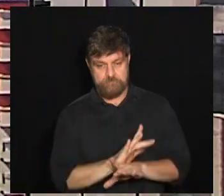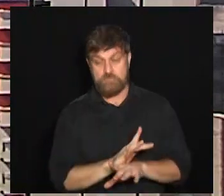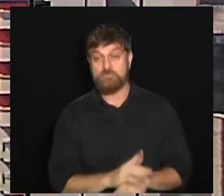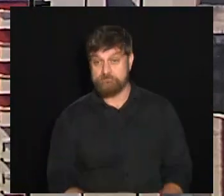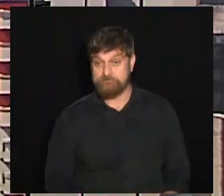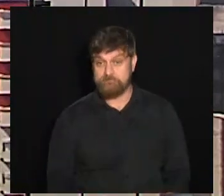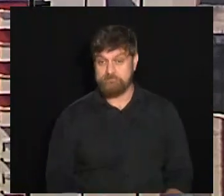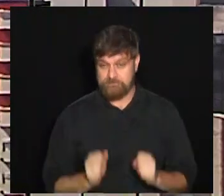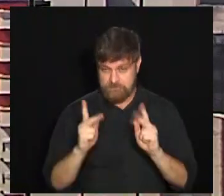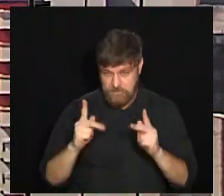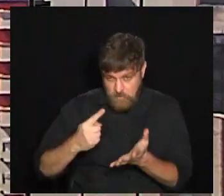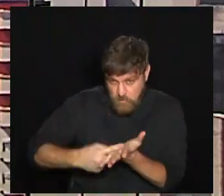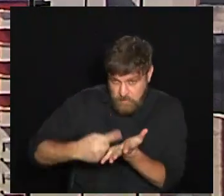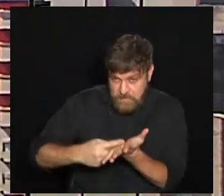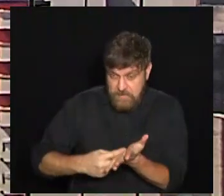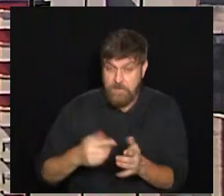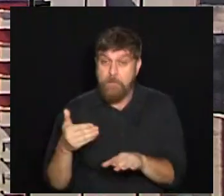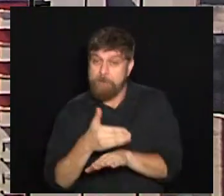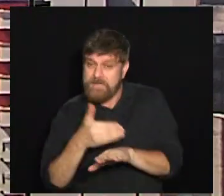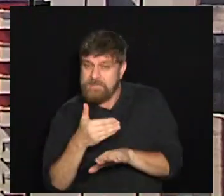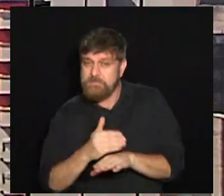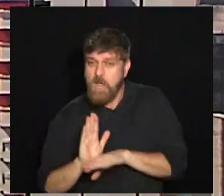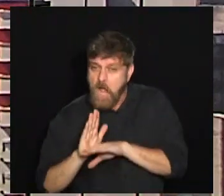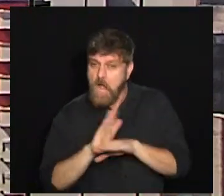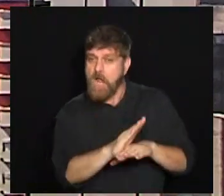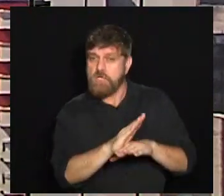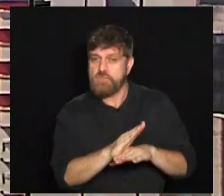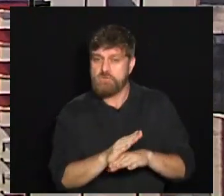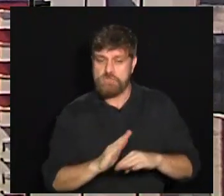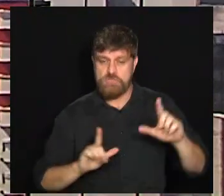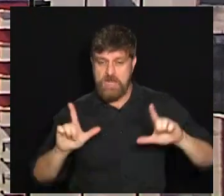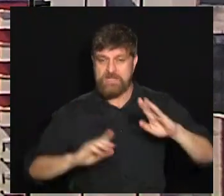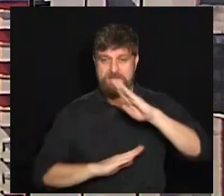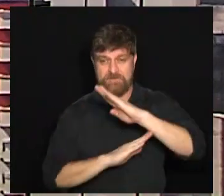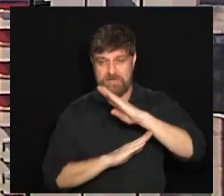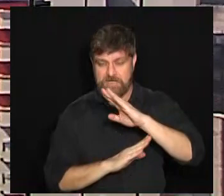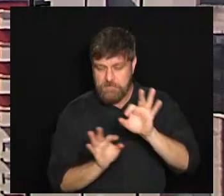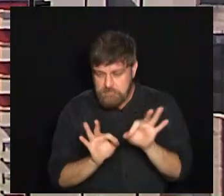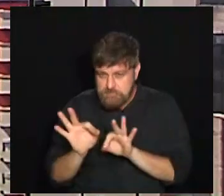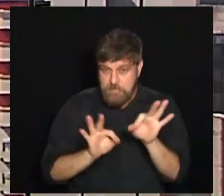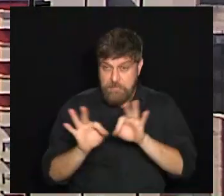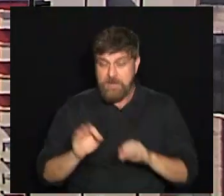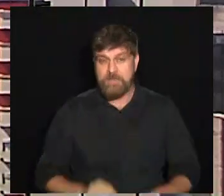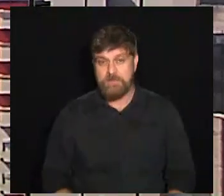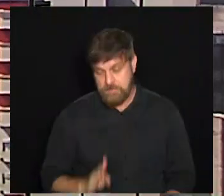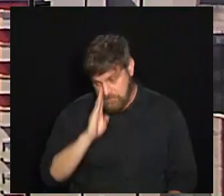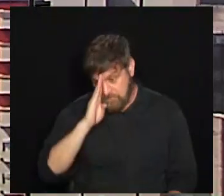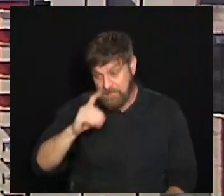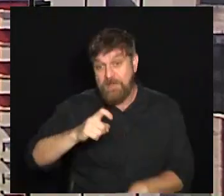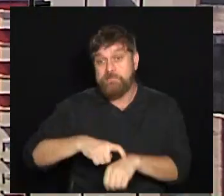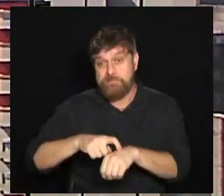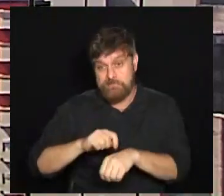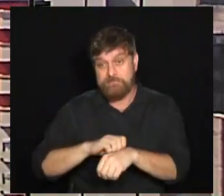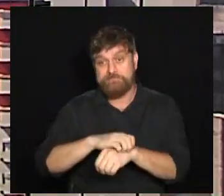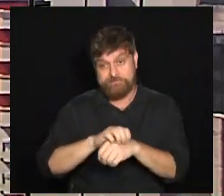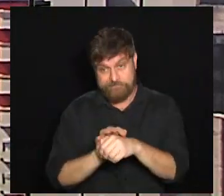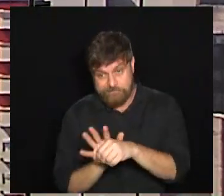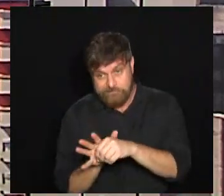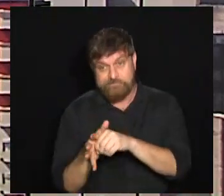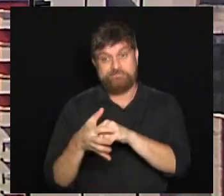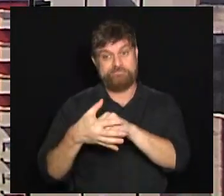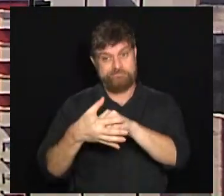você, tá certo? Então participe, ajude a fazer aí a TV Câmara Campinas, principalmente em tempos de pandemia e